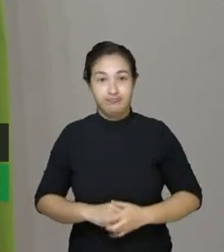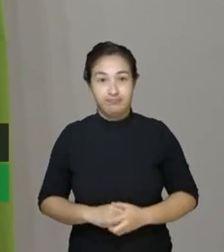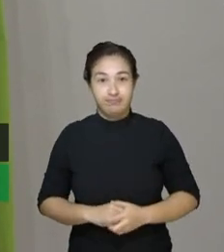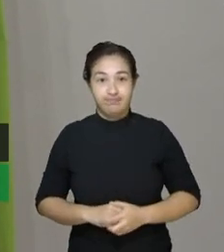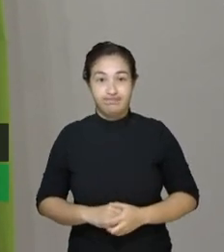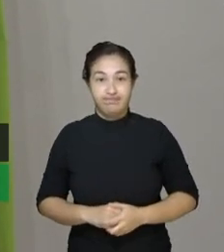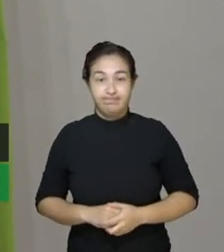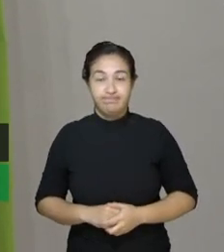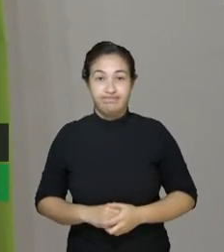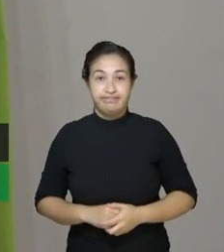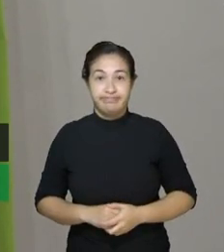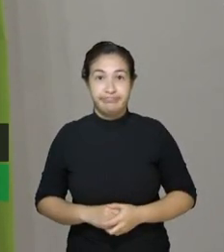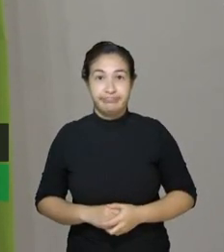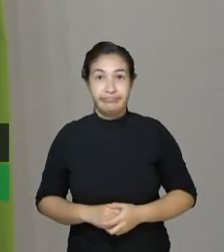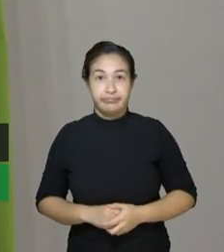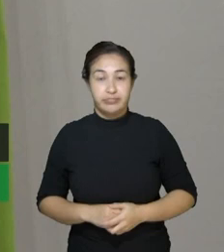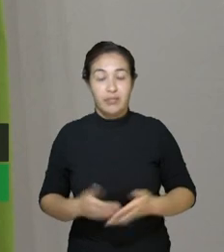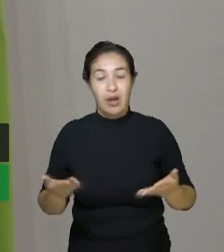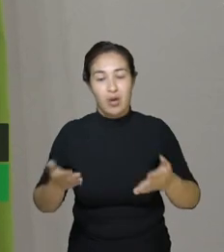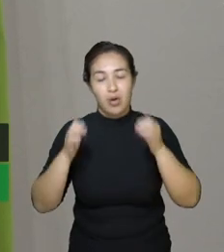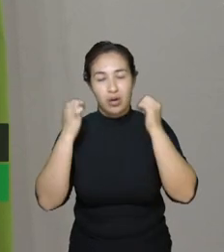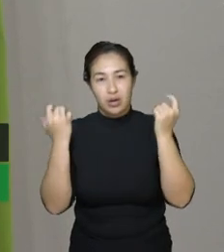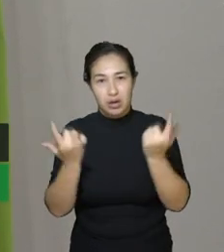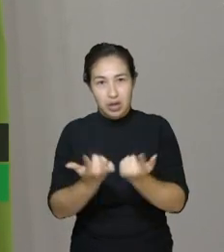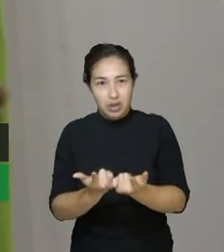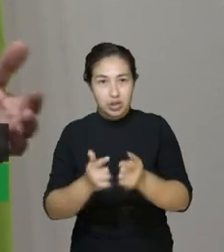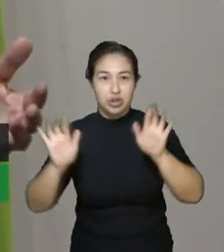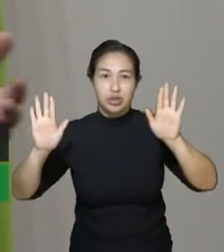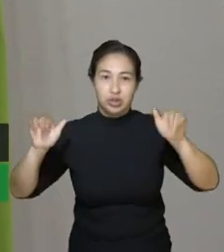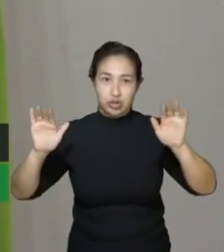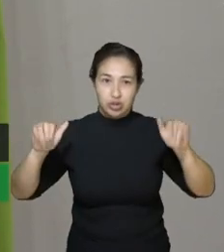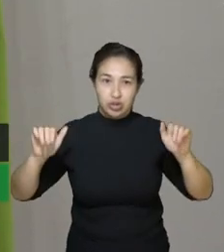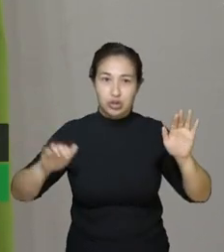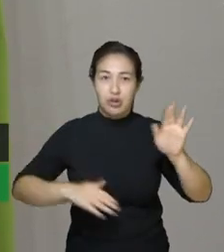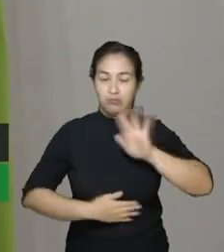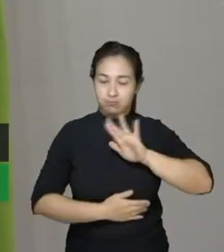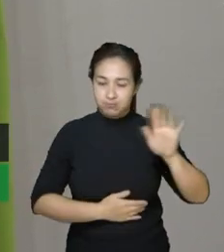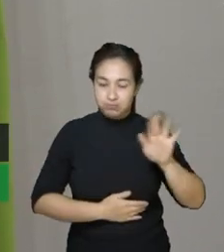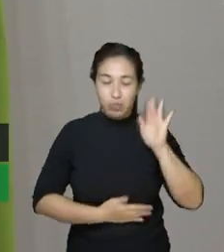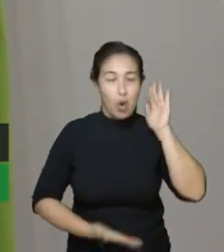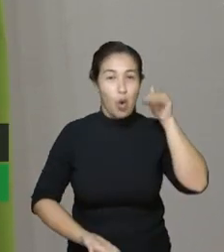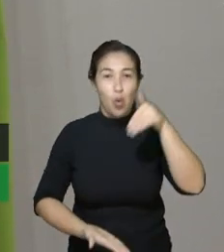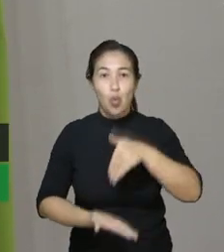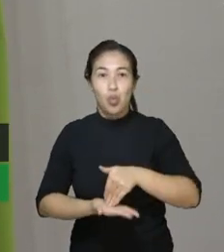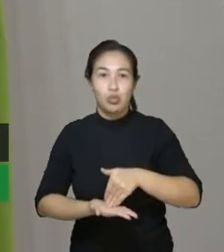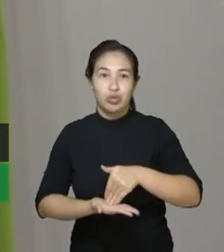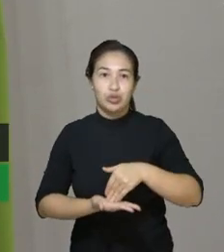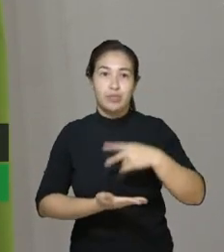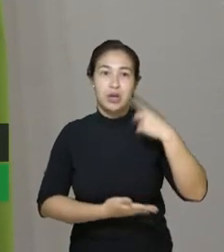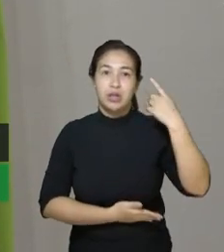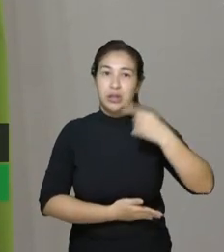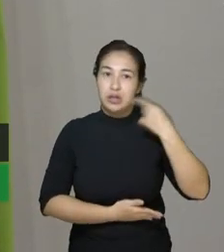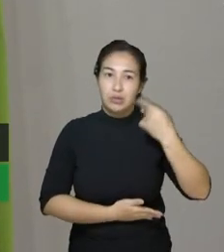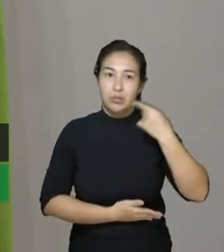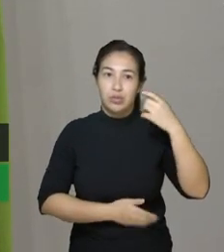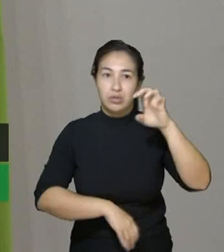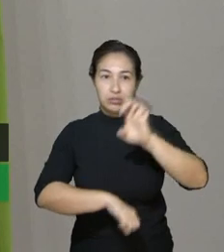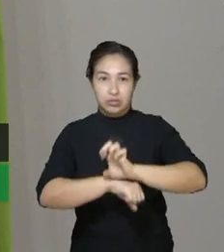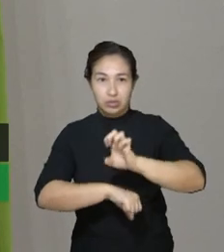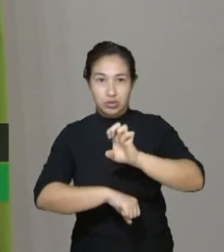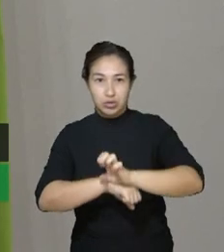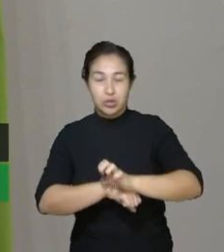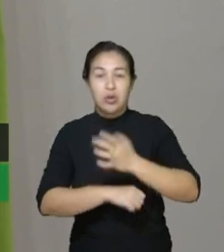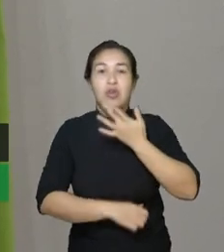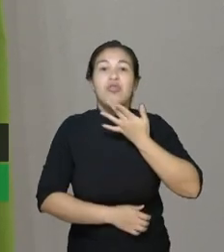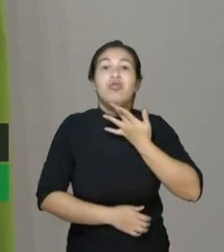Despeço-me desta casa, pela última vez, como deputado estadual,